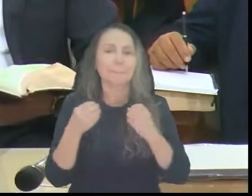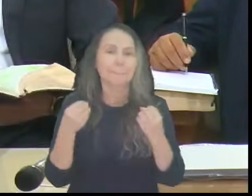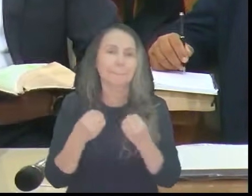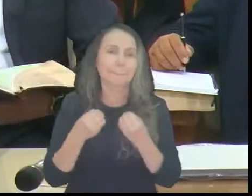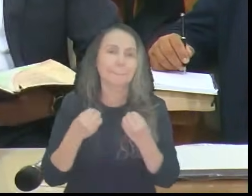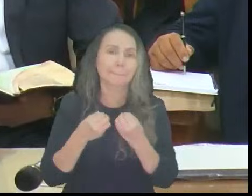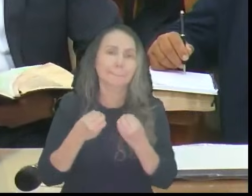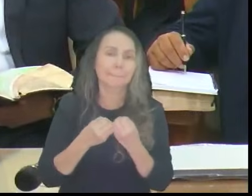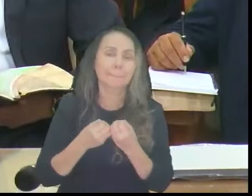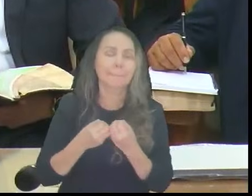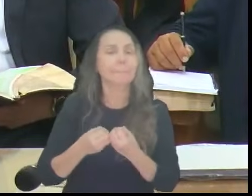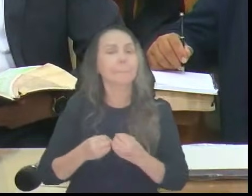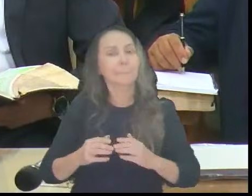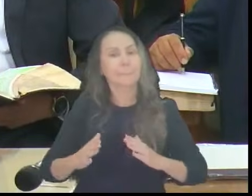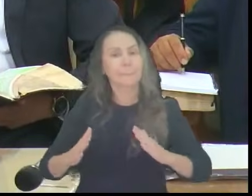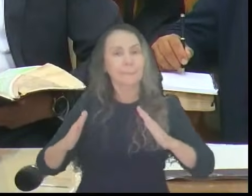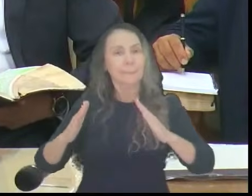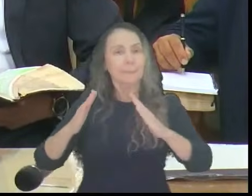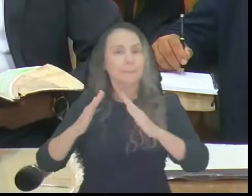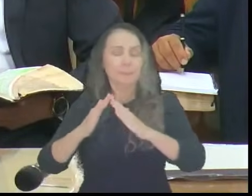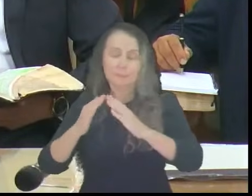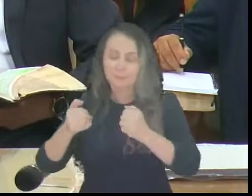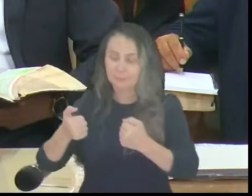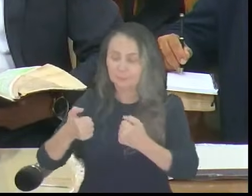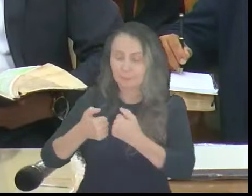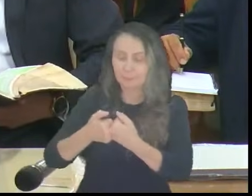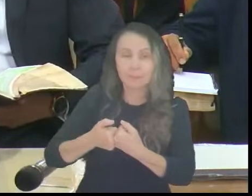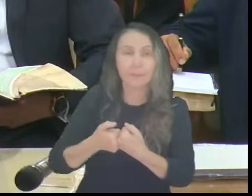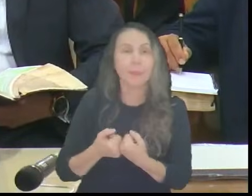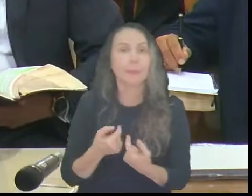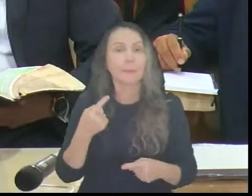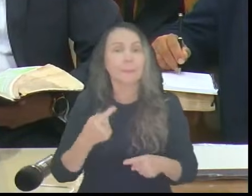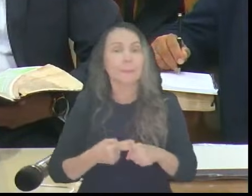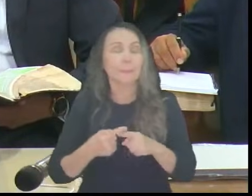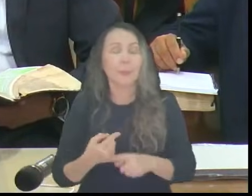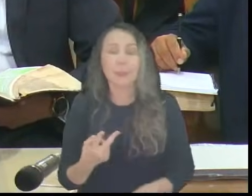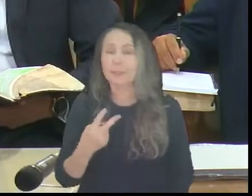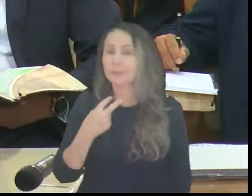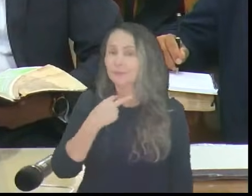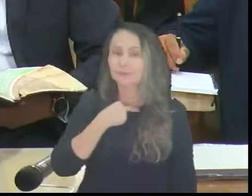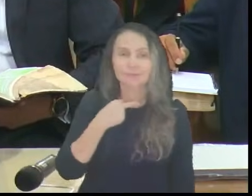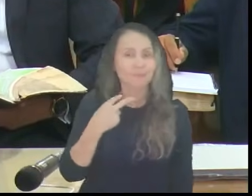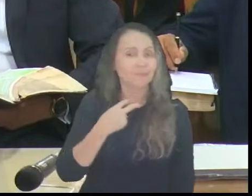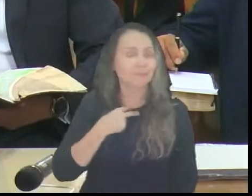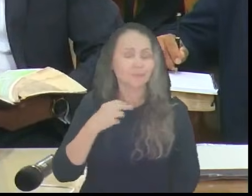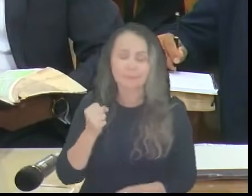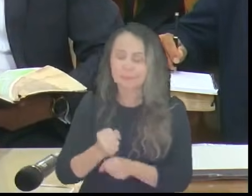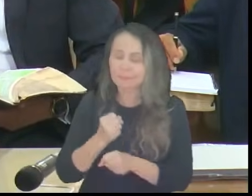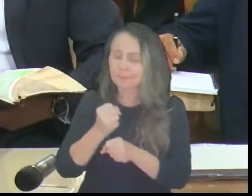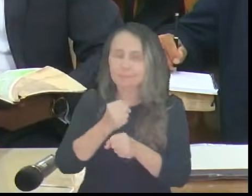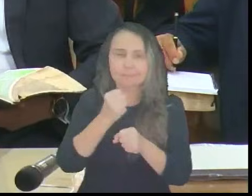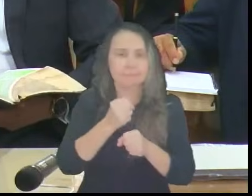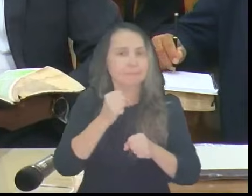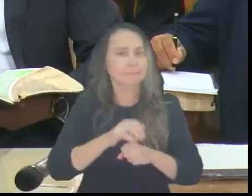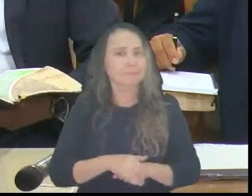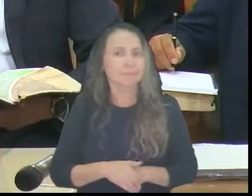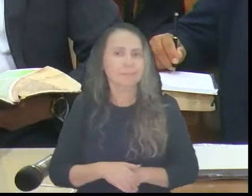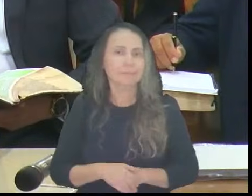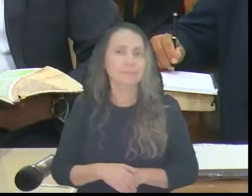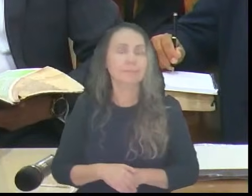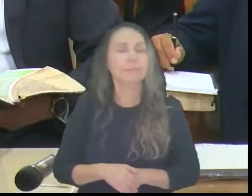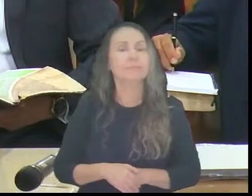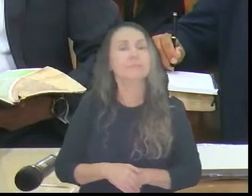no alpendre. Porque eles não tinham direito de construir. Passaram quase 300 anos. Antes de